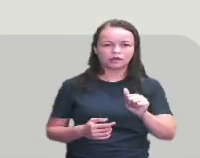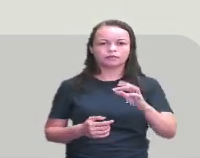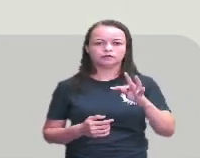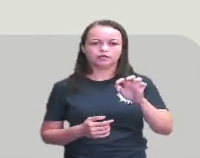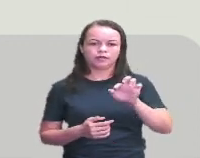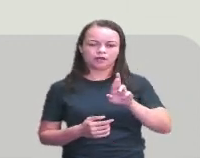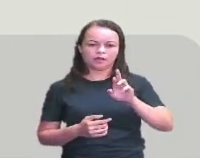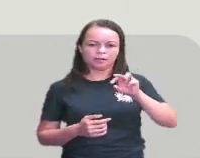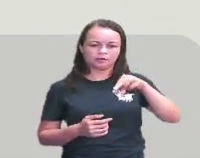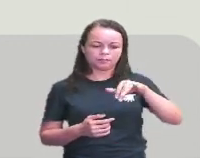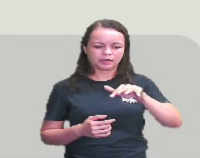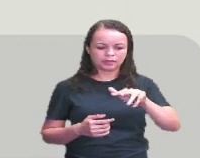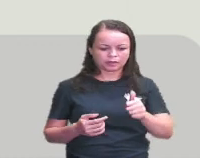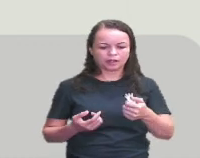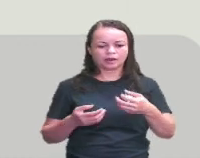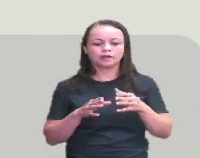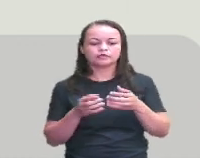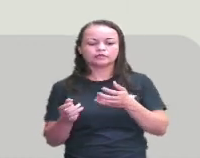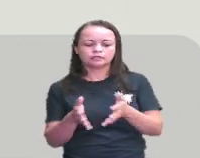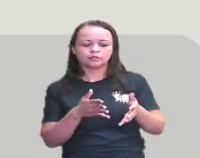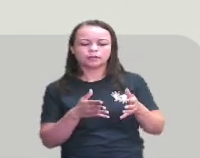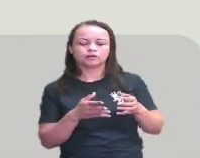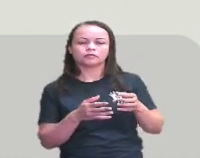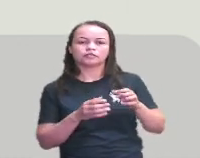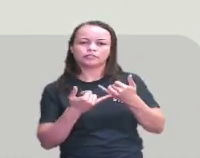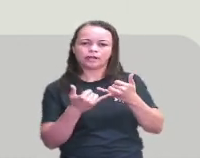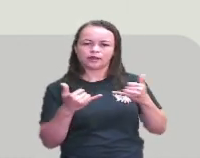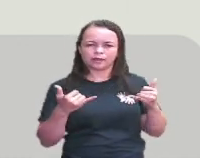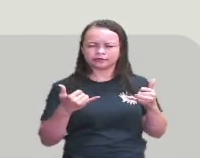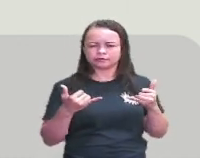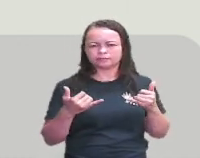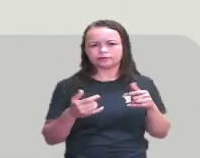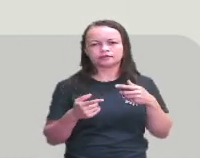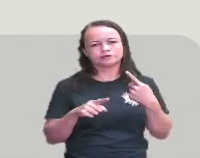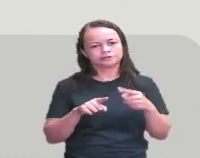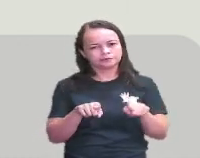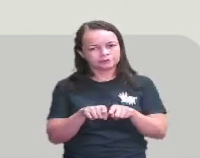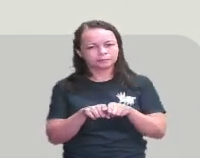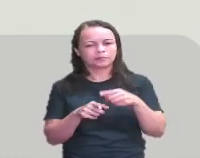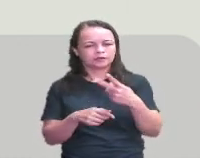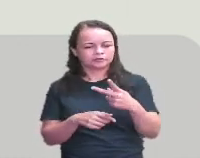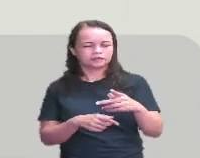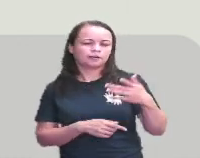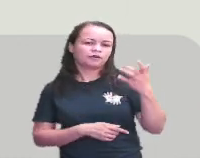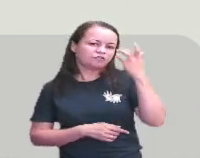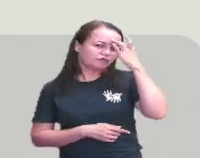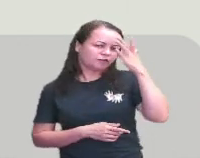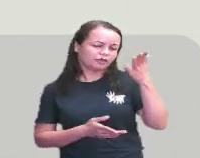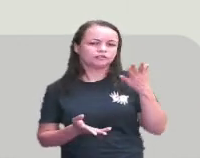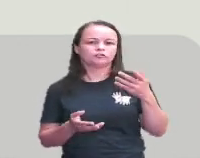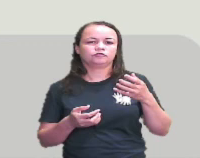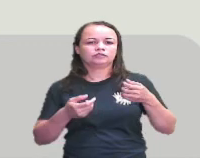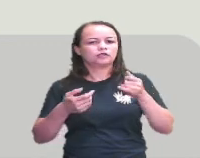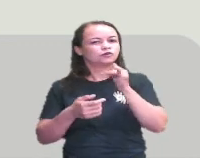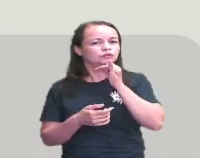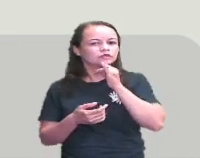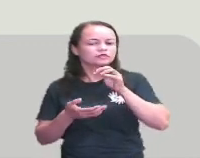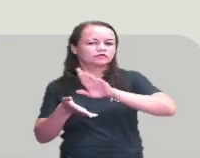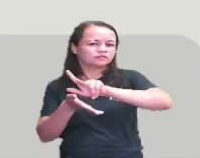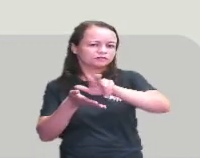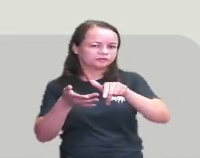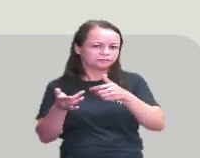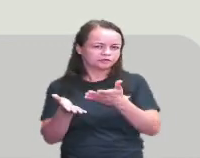elétrica. Essa também está muito fácil para vocês. Acabei de usar vários exemplos para esta pergunta.